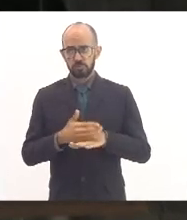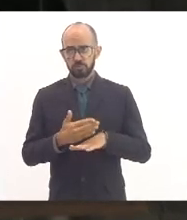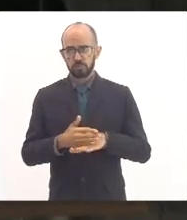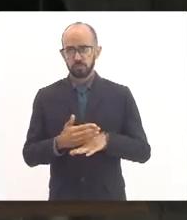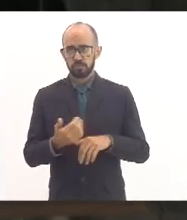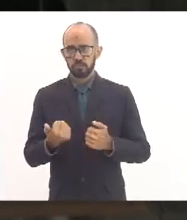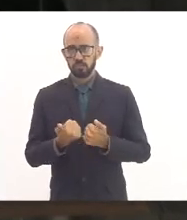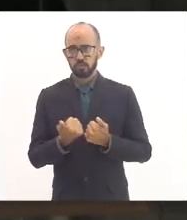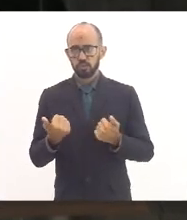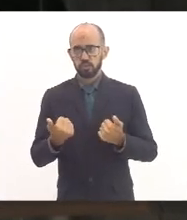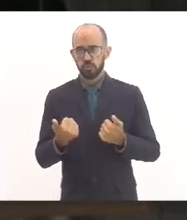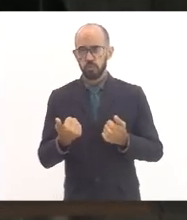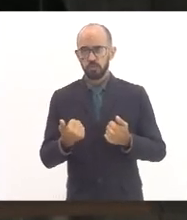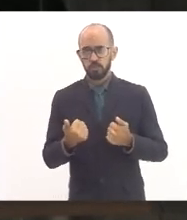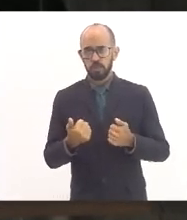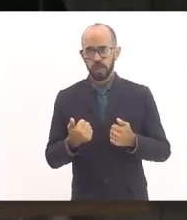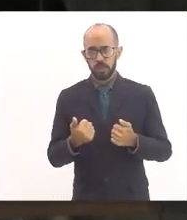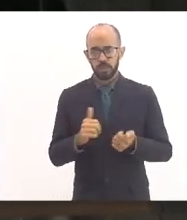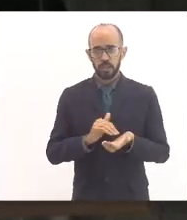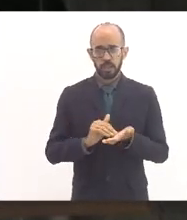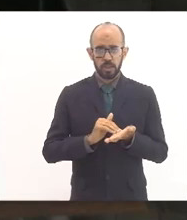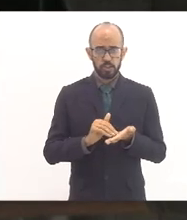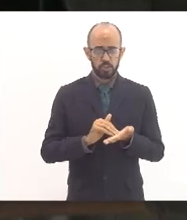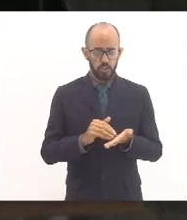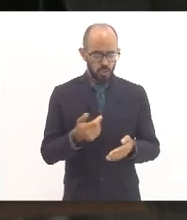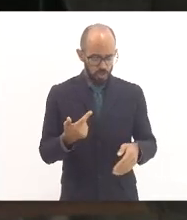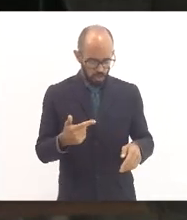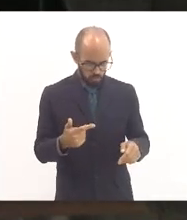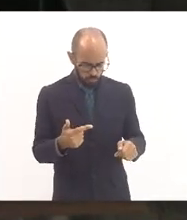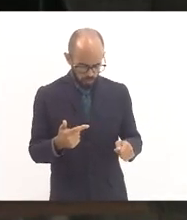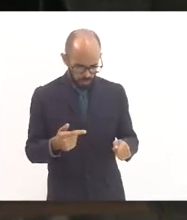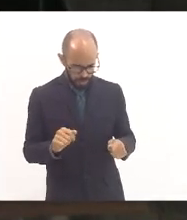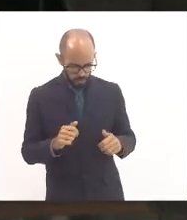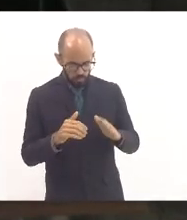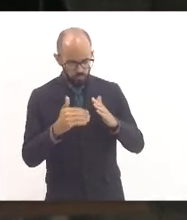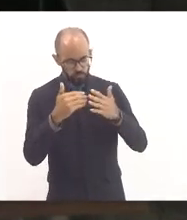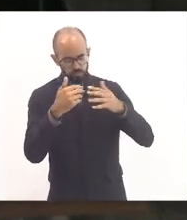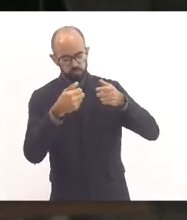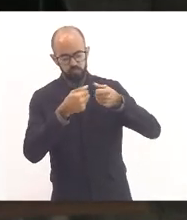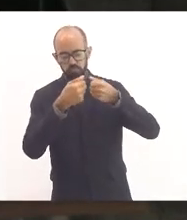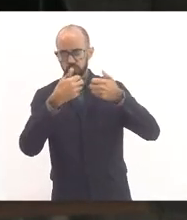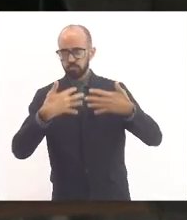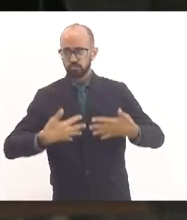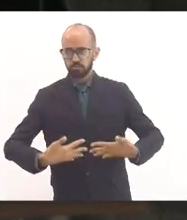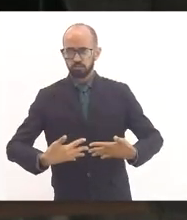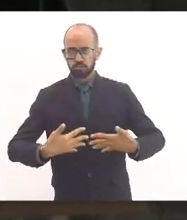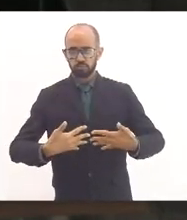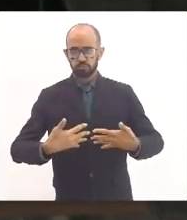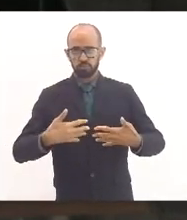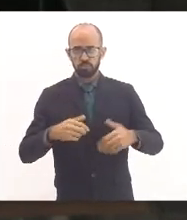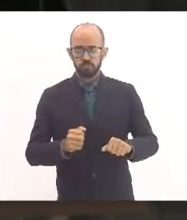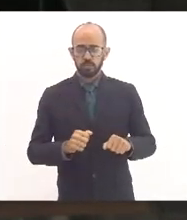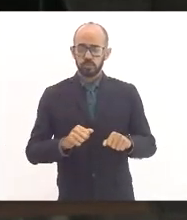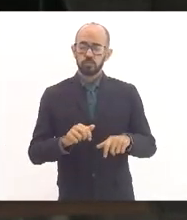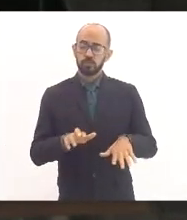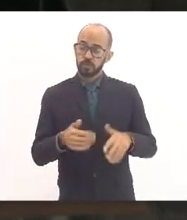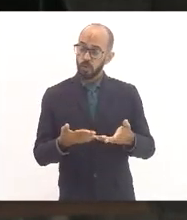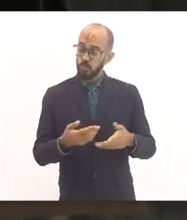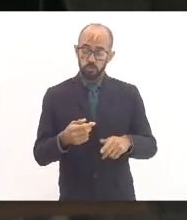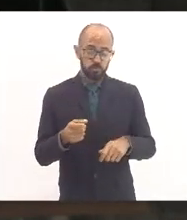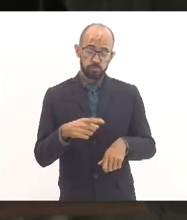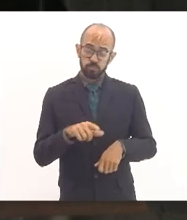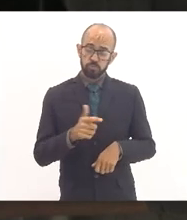superintendente na não existe hierarquia entre os cargos que exercem a atividade pericial do grupo técnico científico bom então é